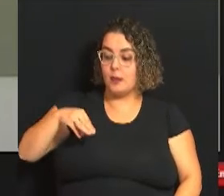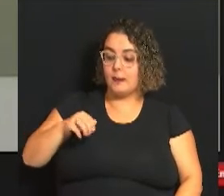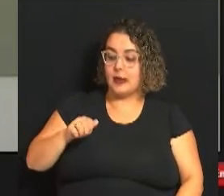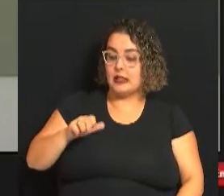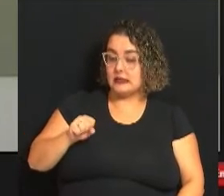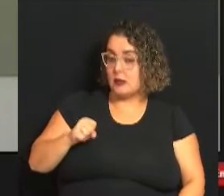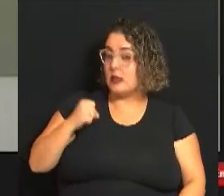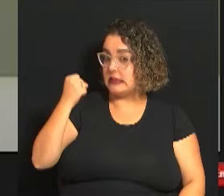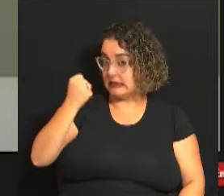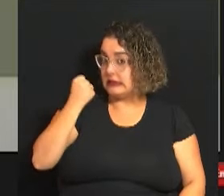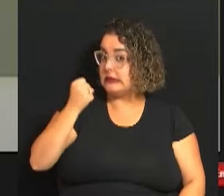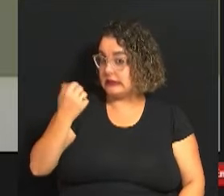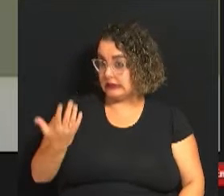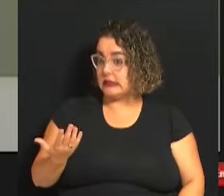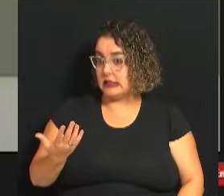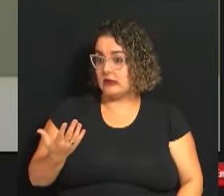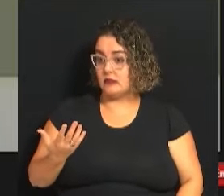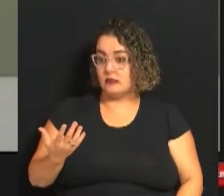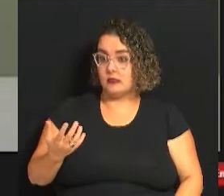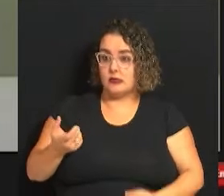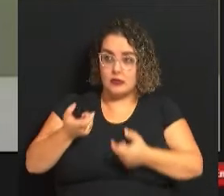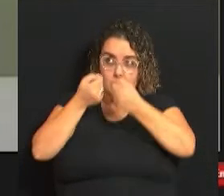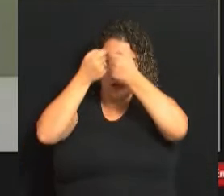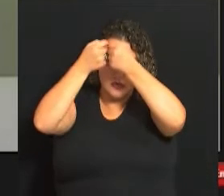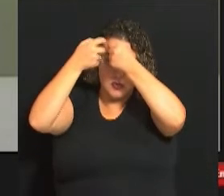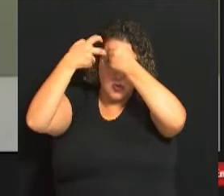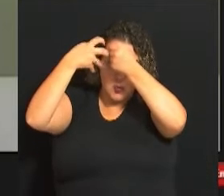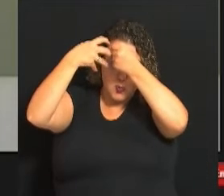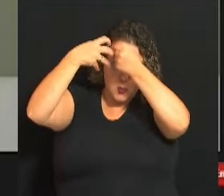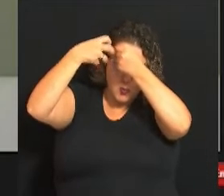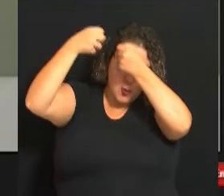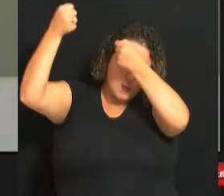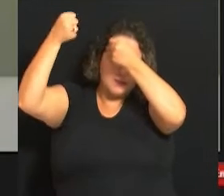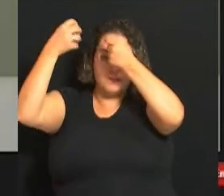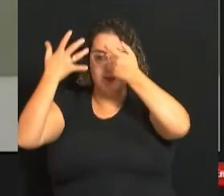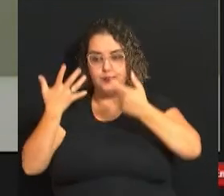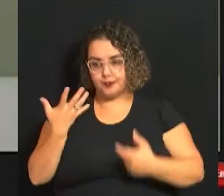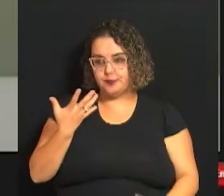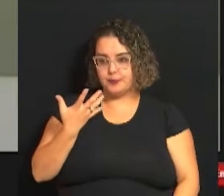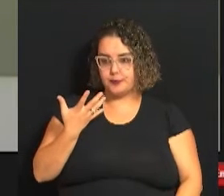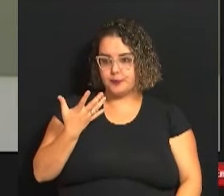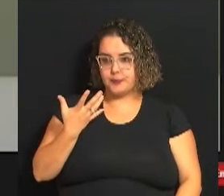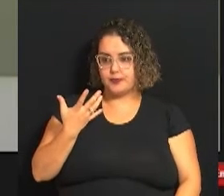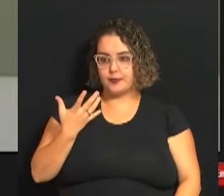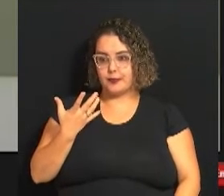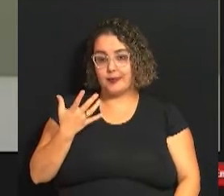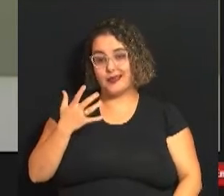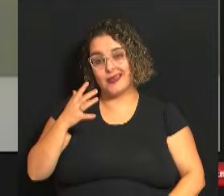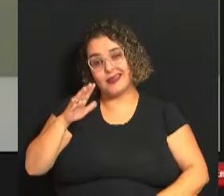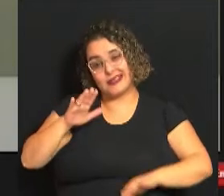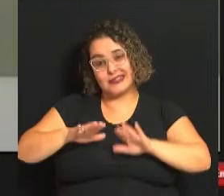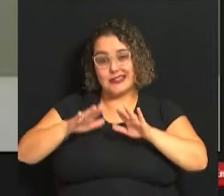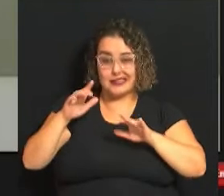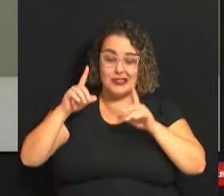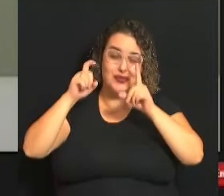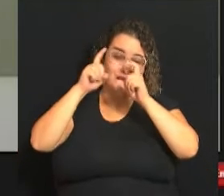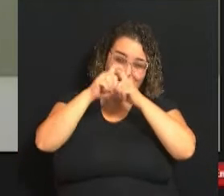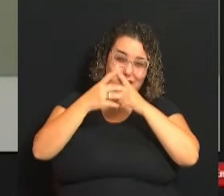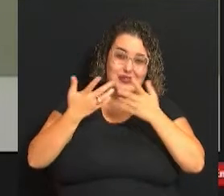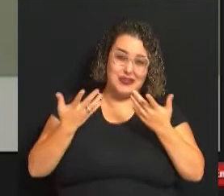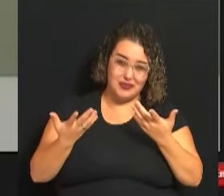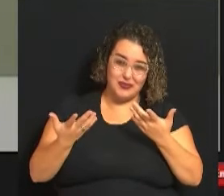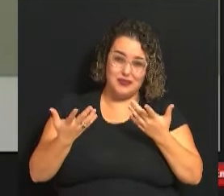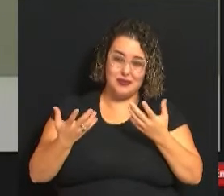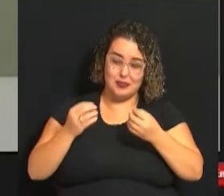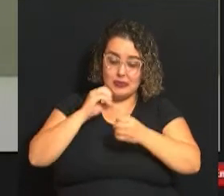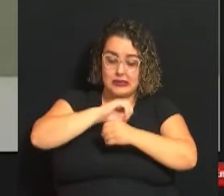a ressecção, a aspiração cirúrgica deixa muito a desejar, porque essas células